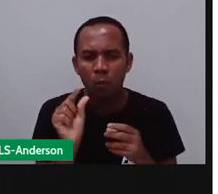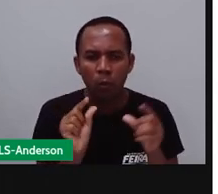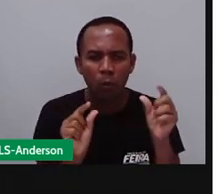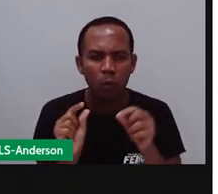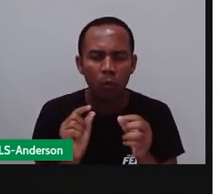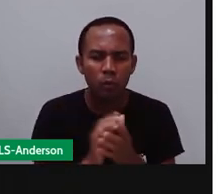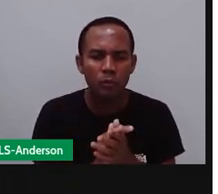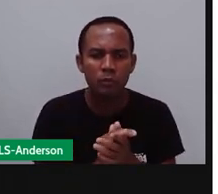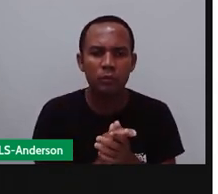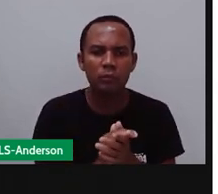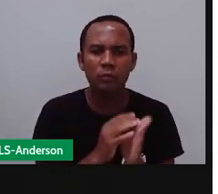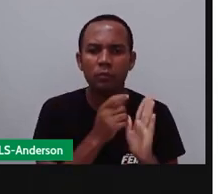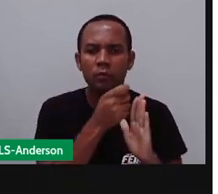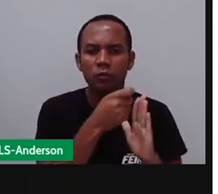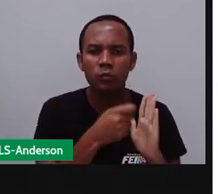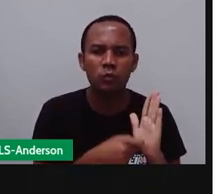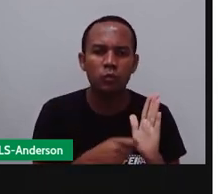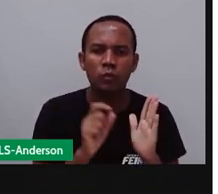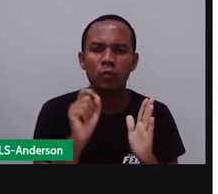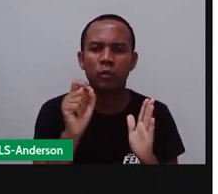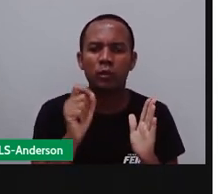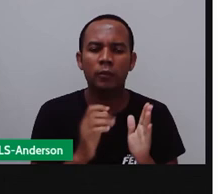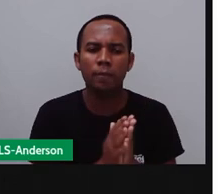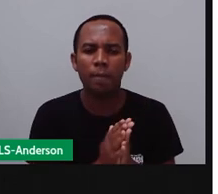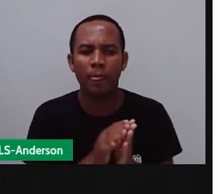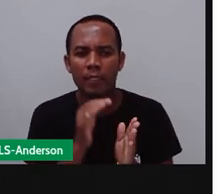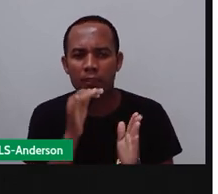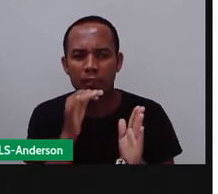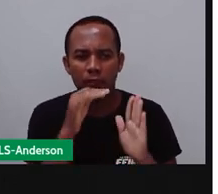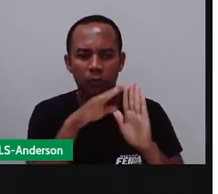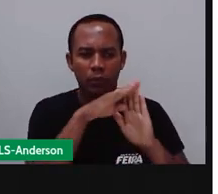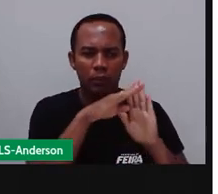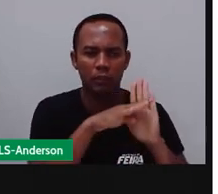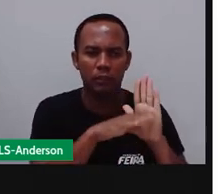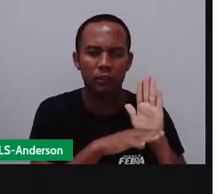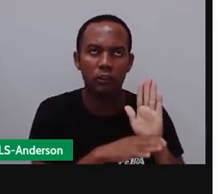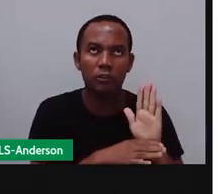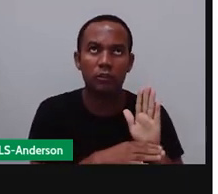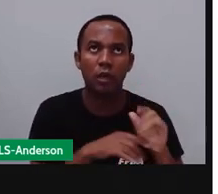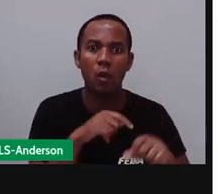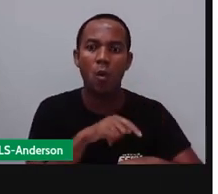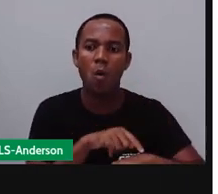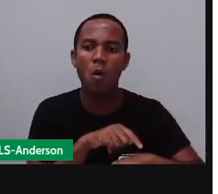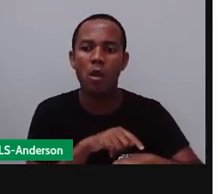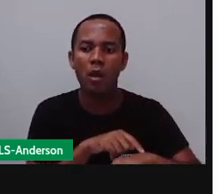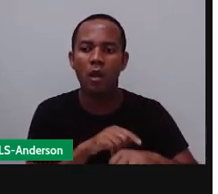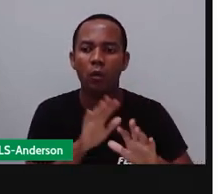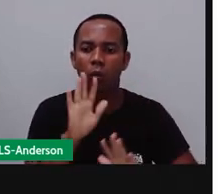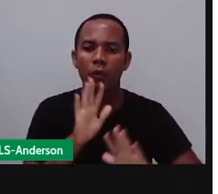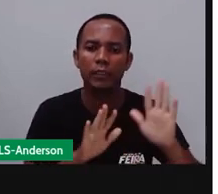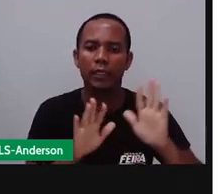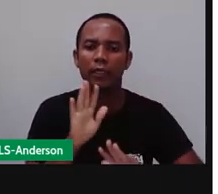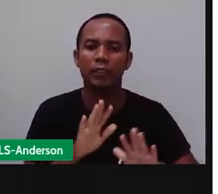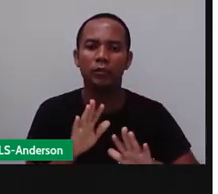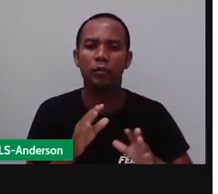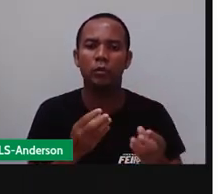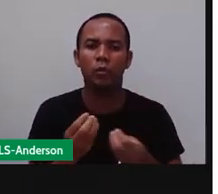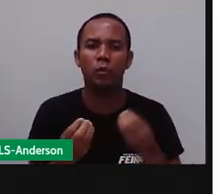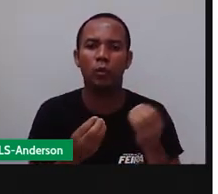fazer listas com elas. Na hora de fazer essas listas, tem um determinado cuidado. Façam elas em